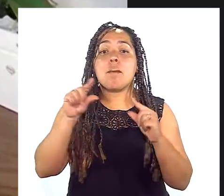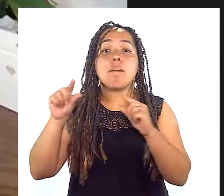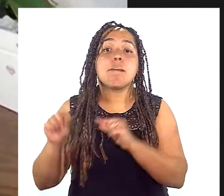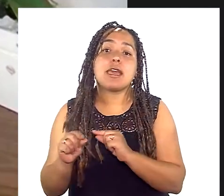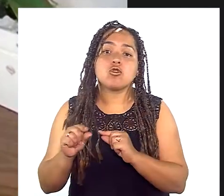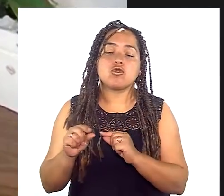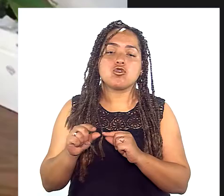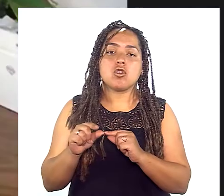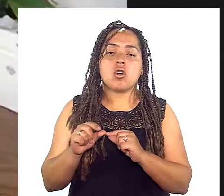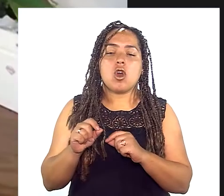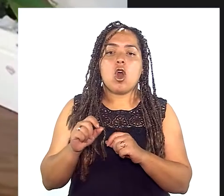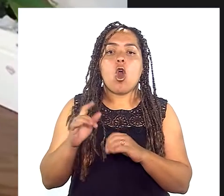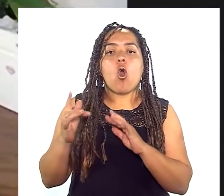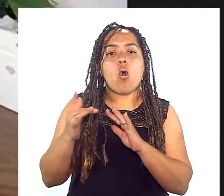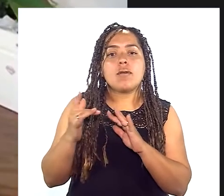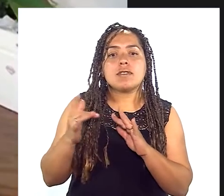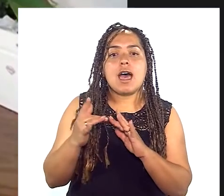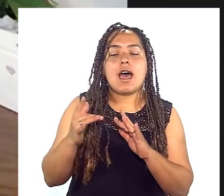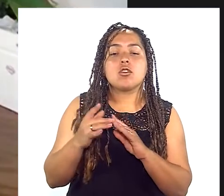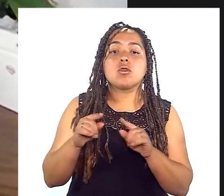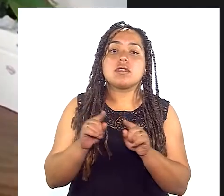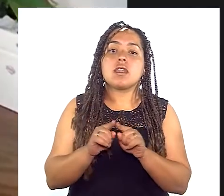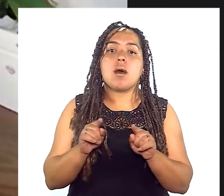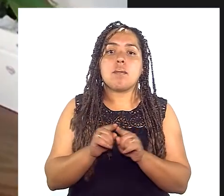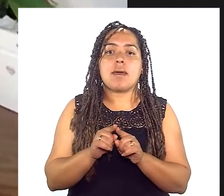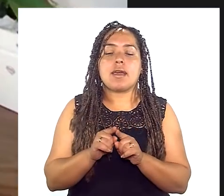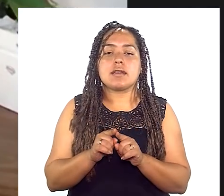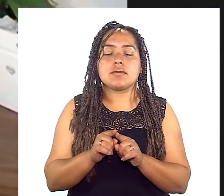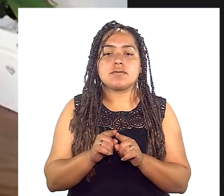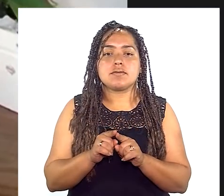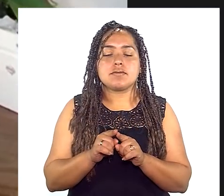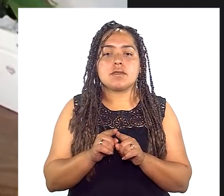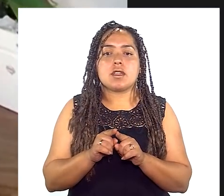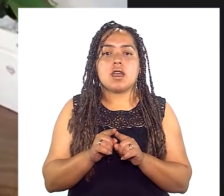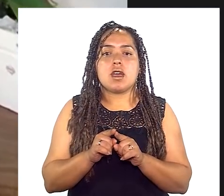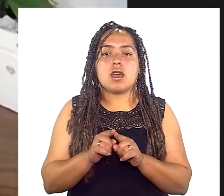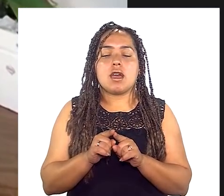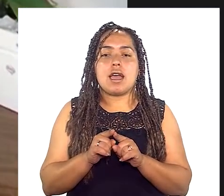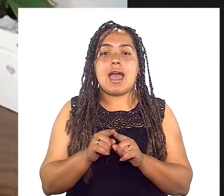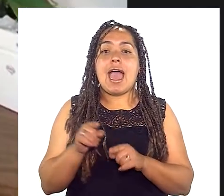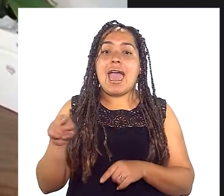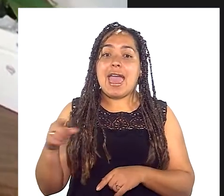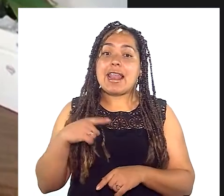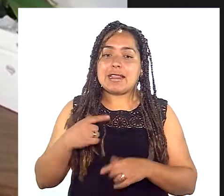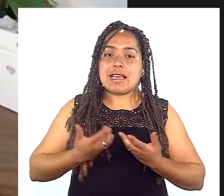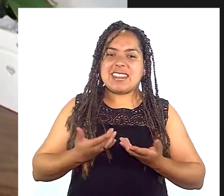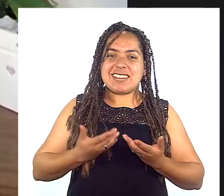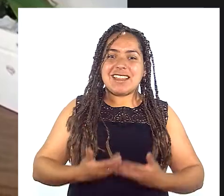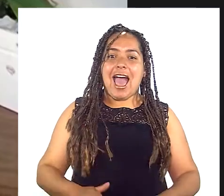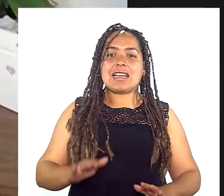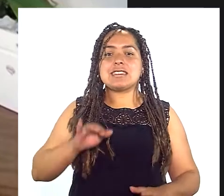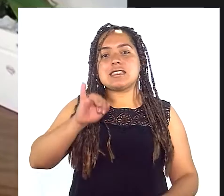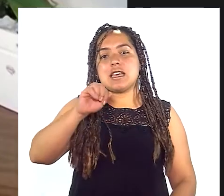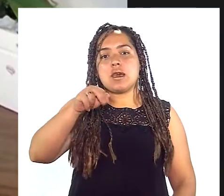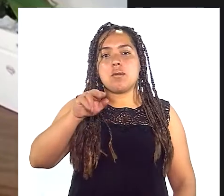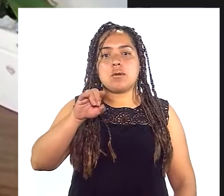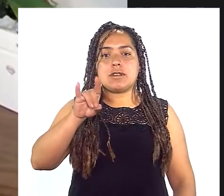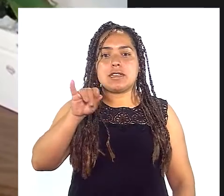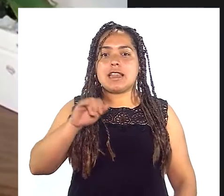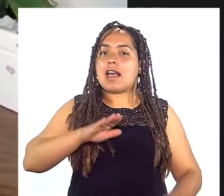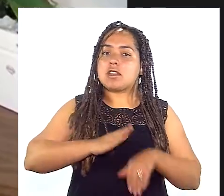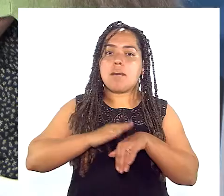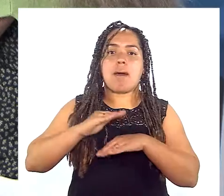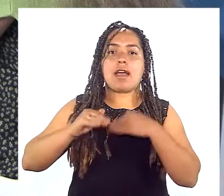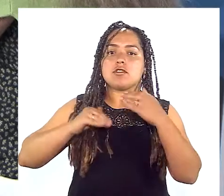também ajuda com que elas peguem menos. Além disso, a imunidade da criança, a imunidade inata, aquela que a gente nasce com